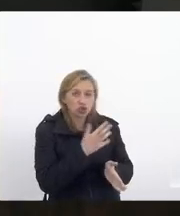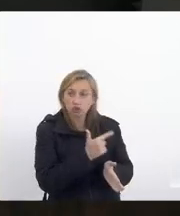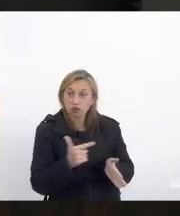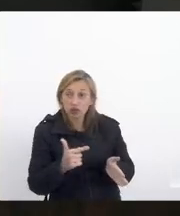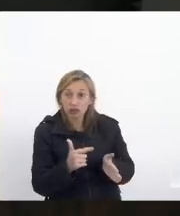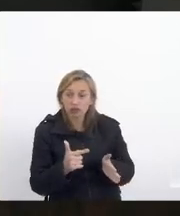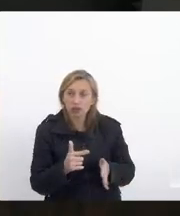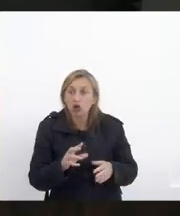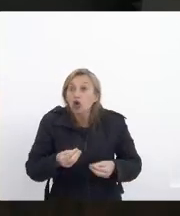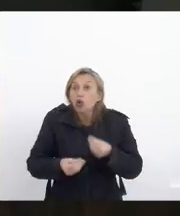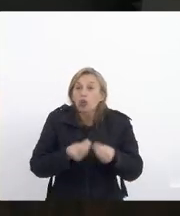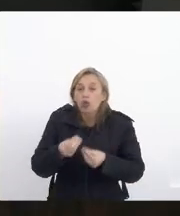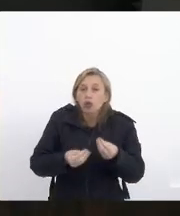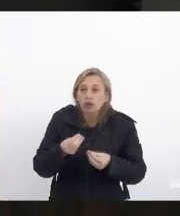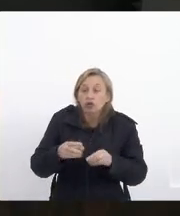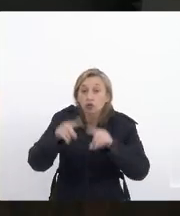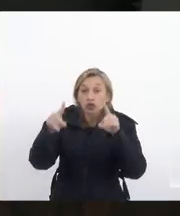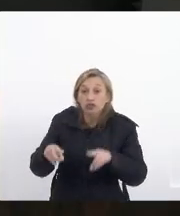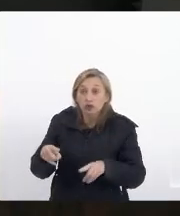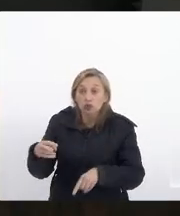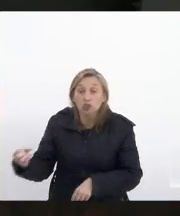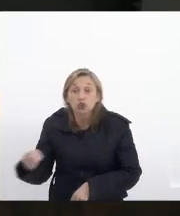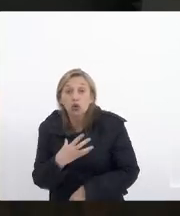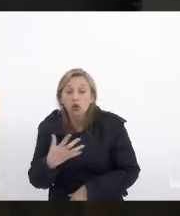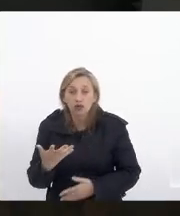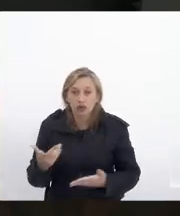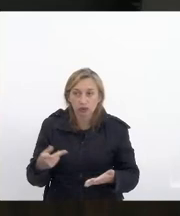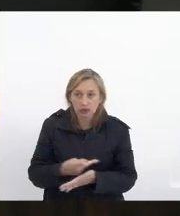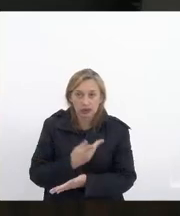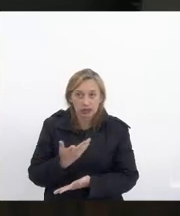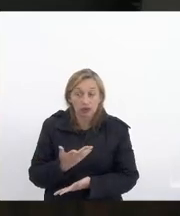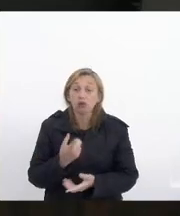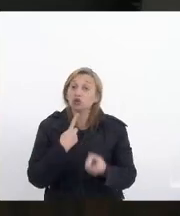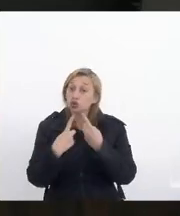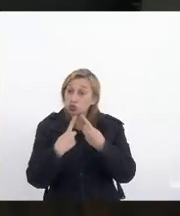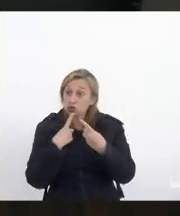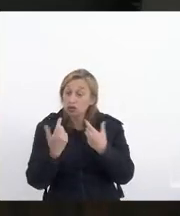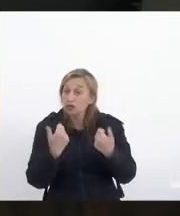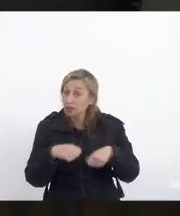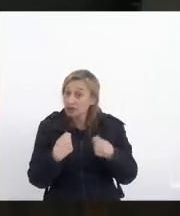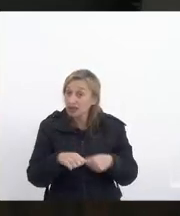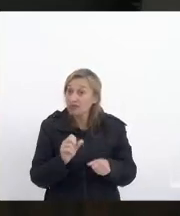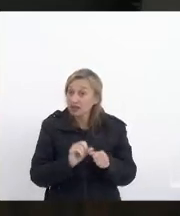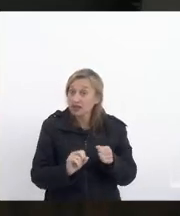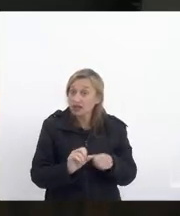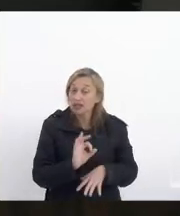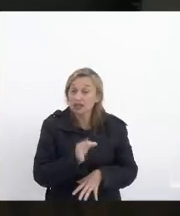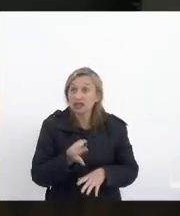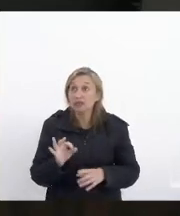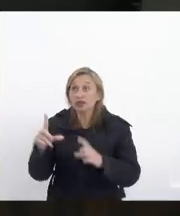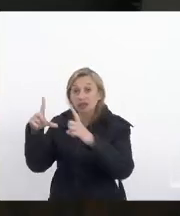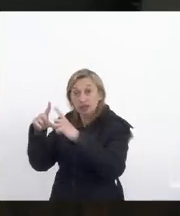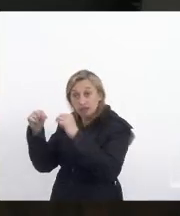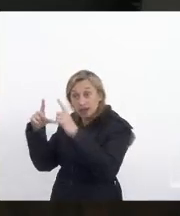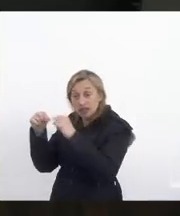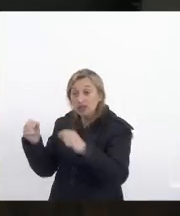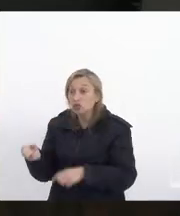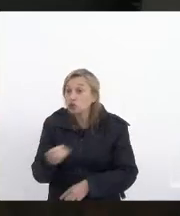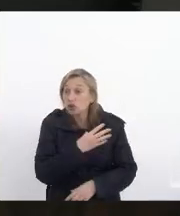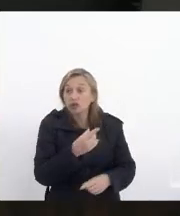Como serão os novos servidores? Essa é uma discussão que vai precisar ser feita, inclusive em Brasília, uma nova